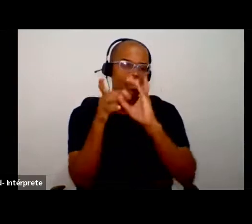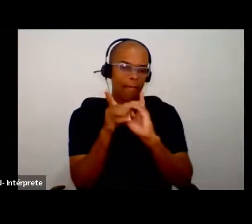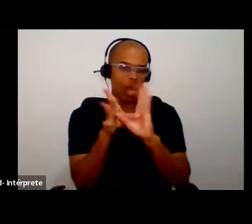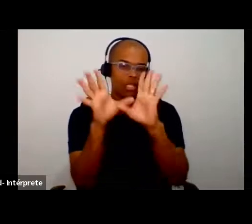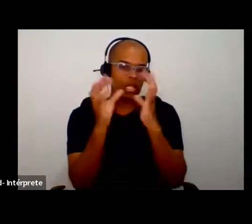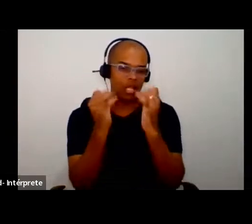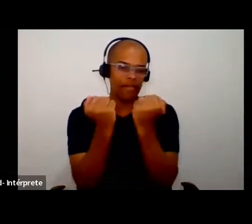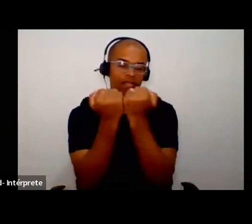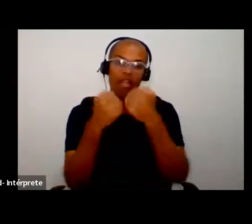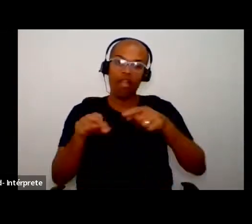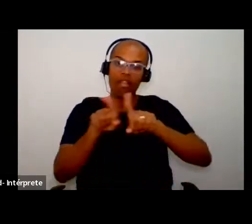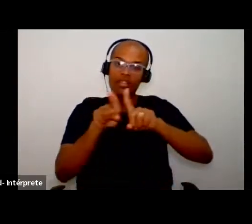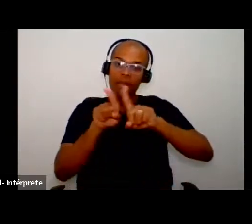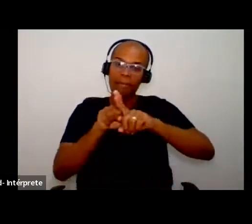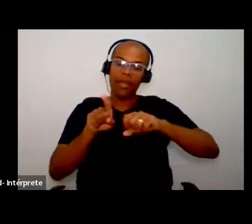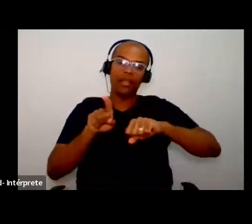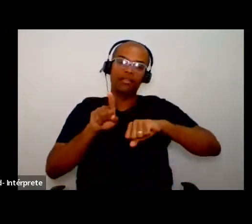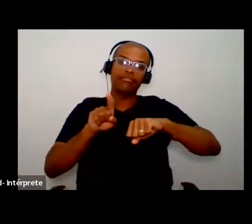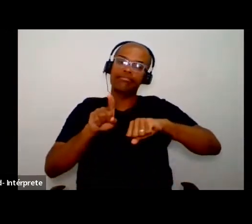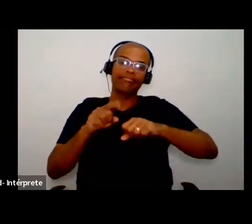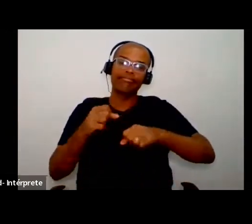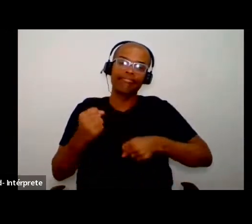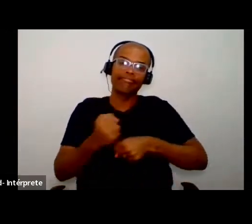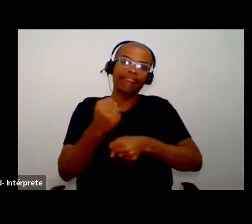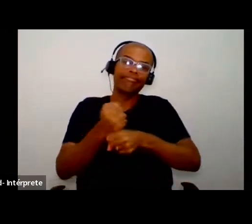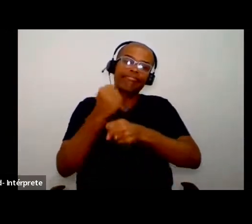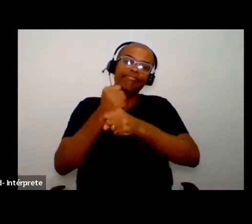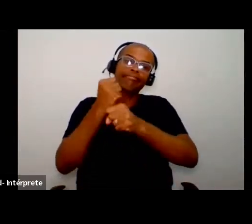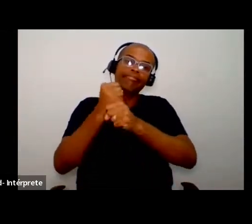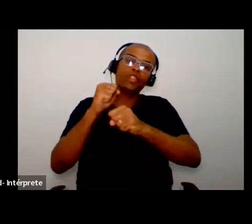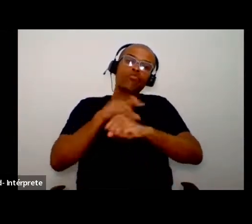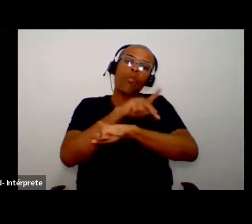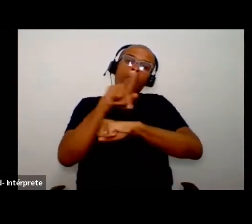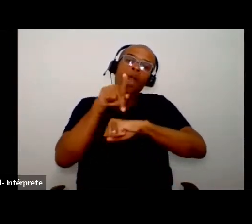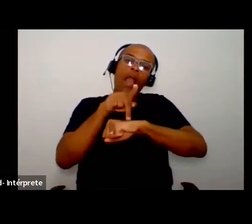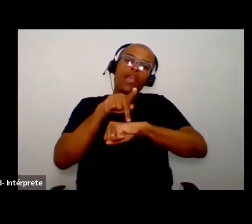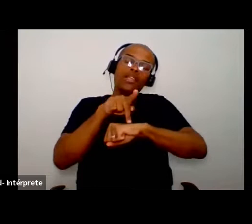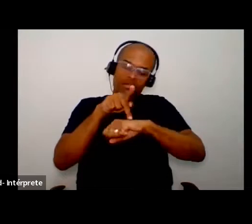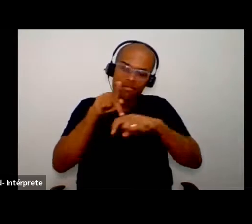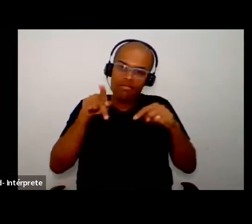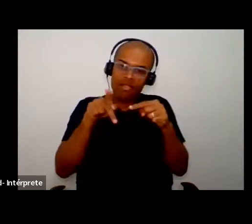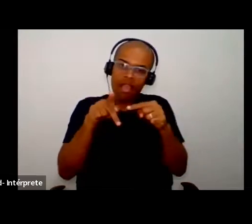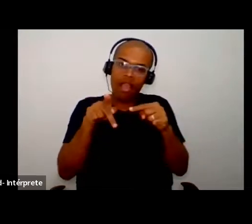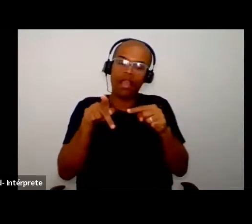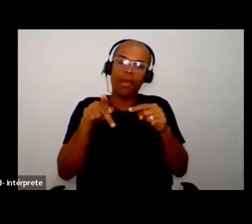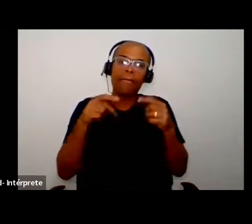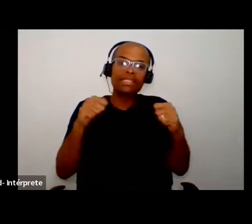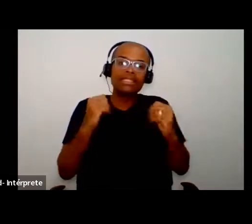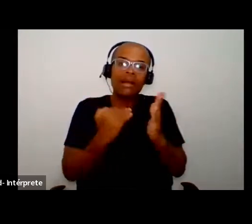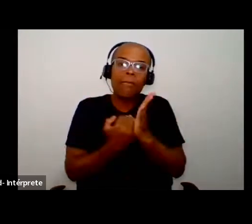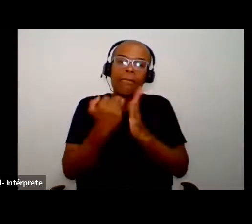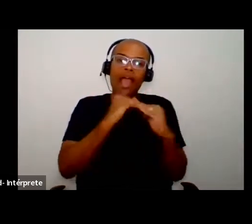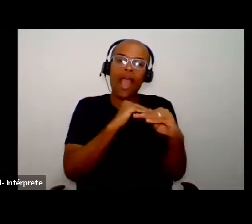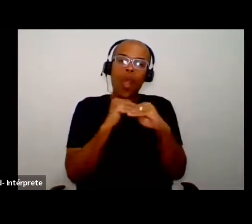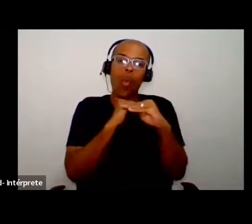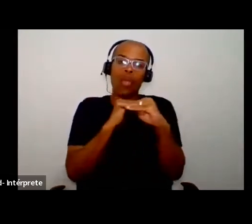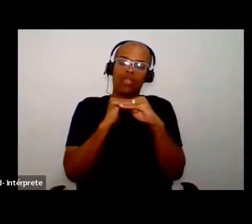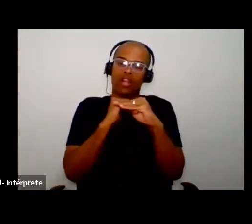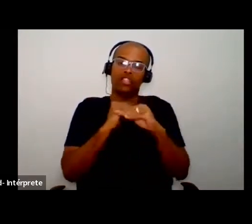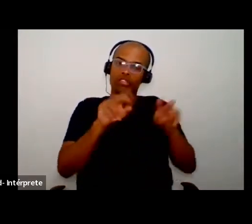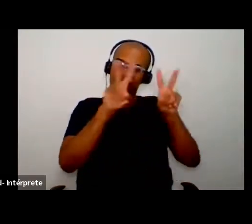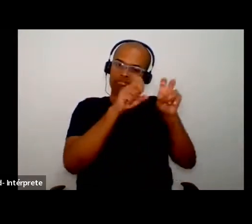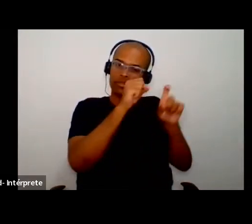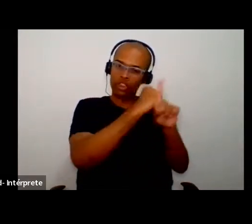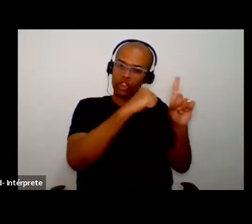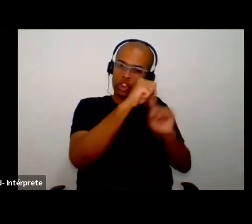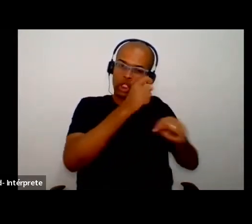da constituição de um país muito mais, com maior equidade, tanto nas questões